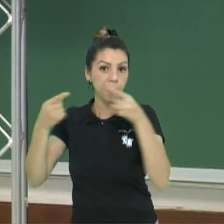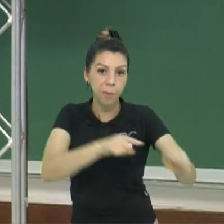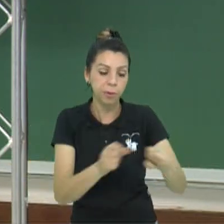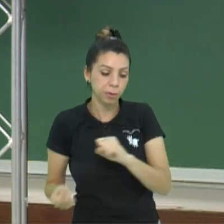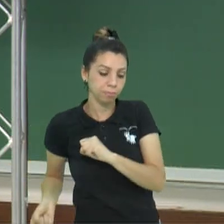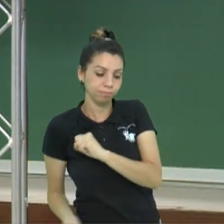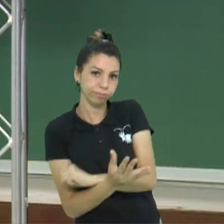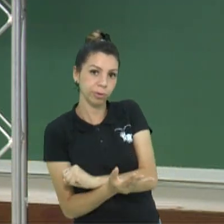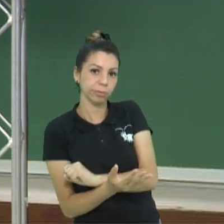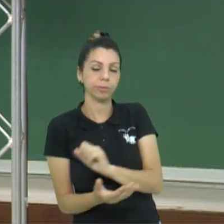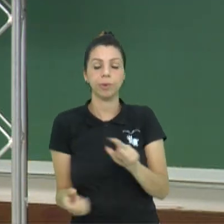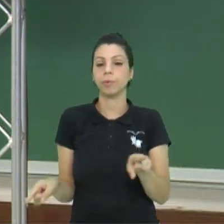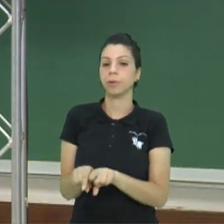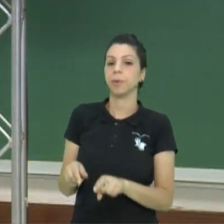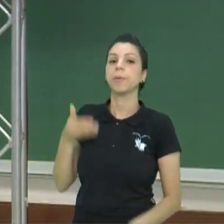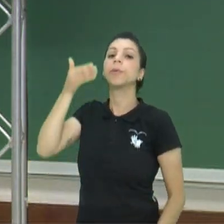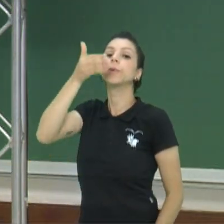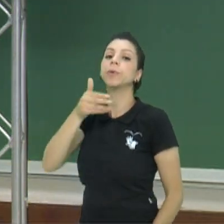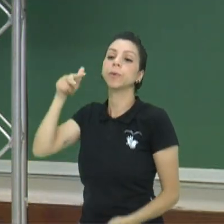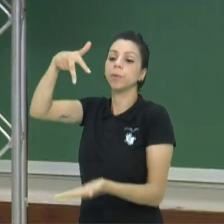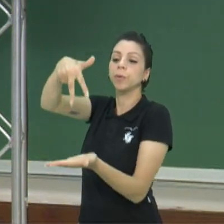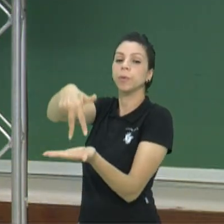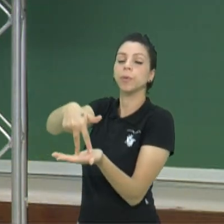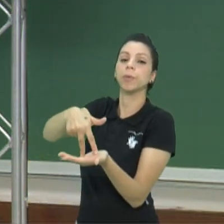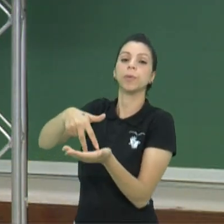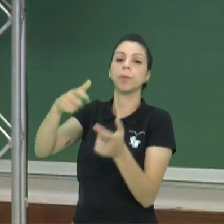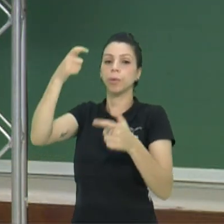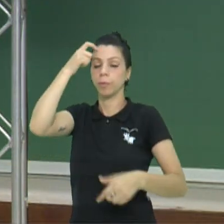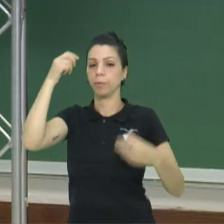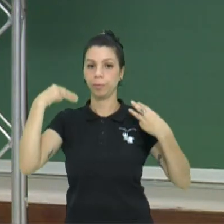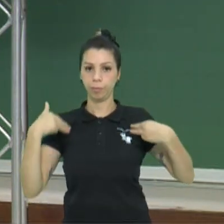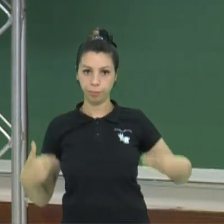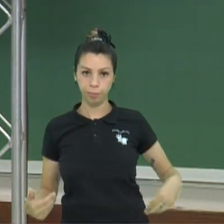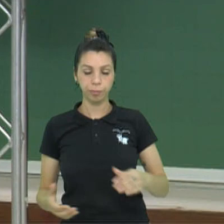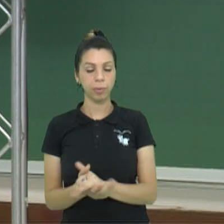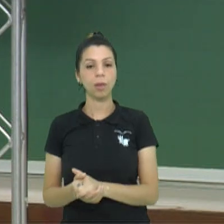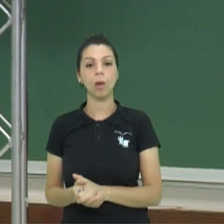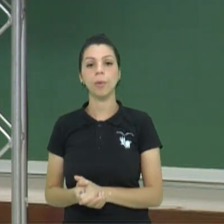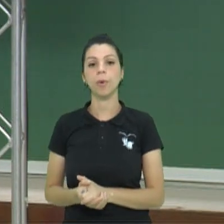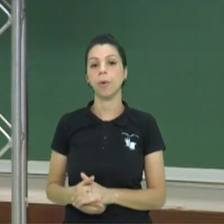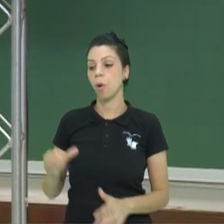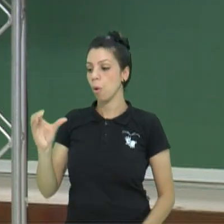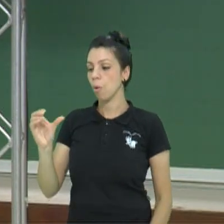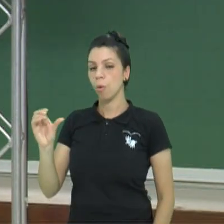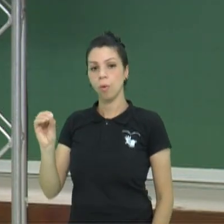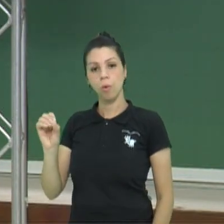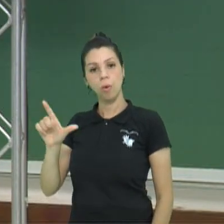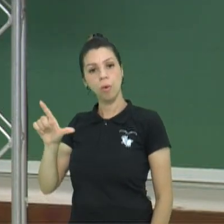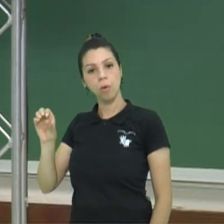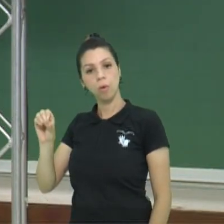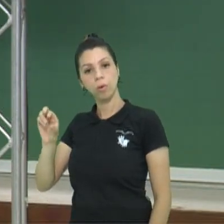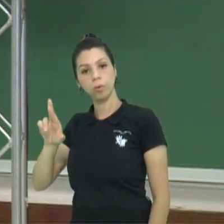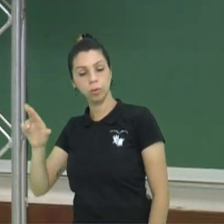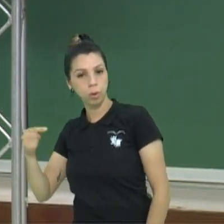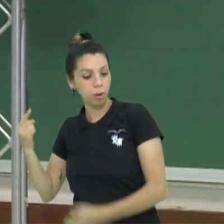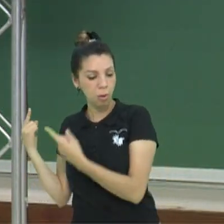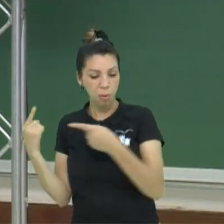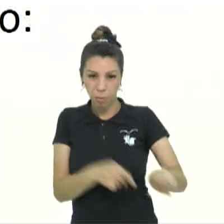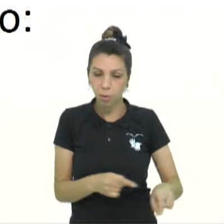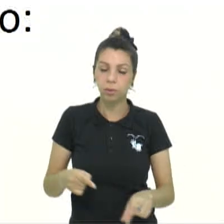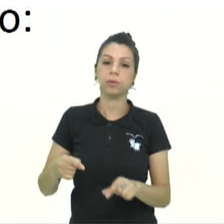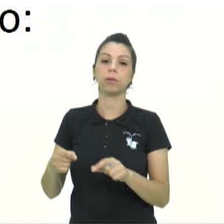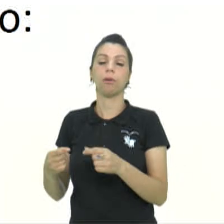o discurso moralizador dele. O Collor atacava a corrupção, atacava a ineficiência